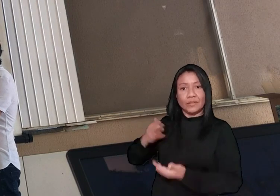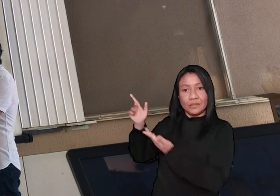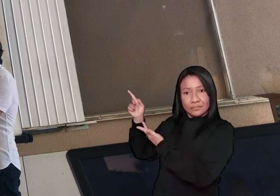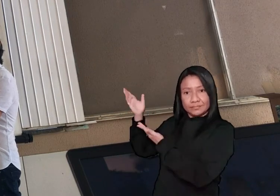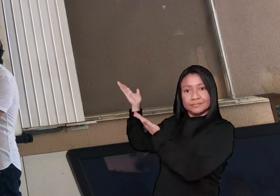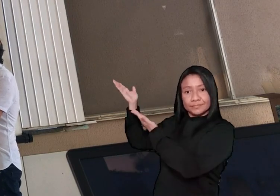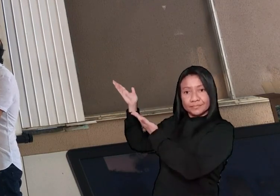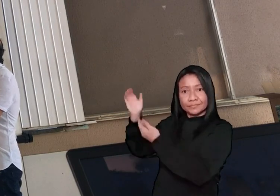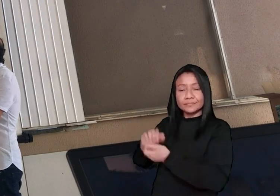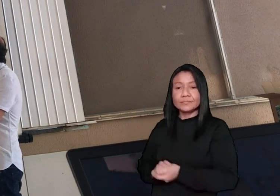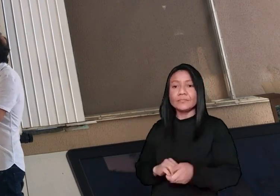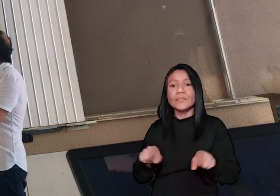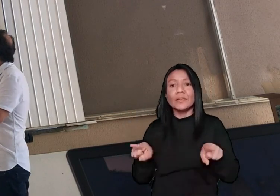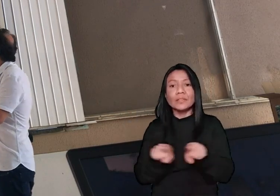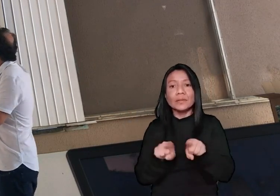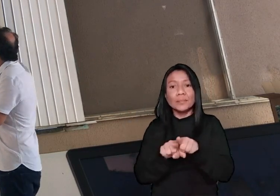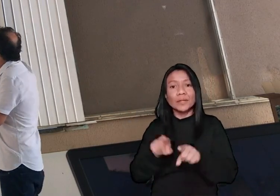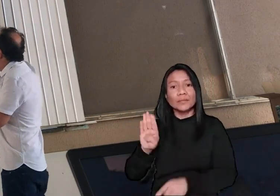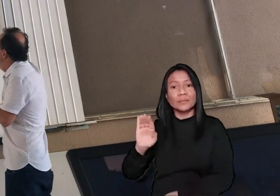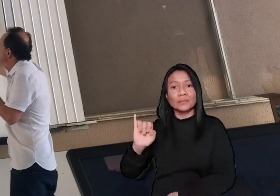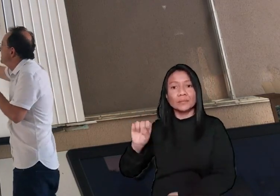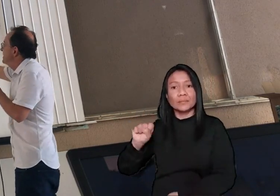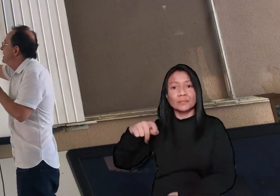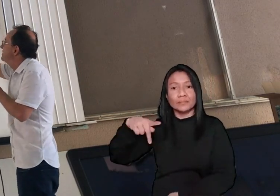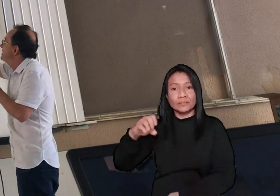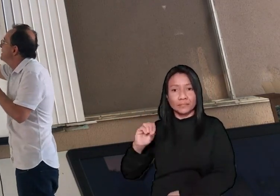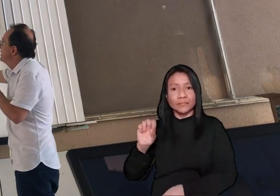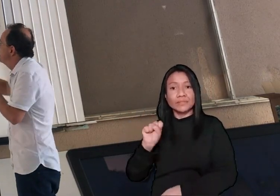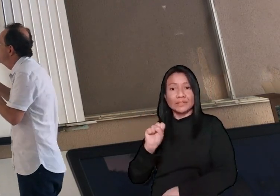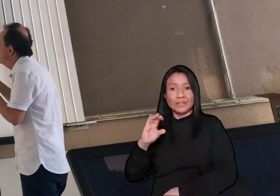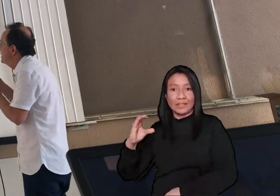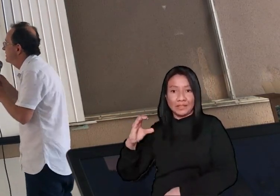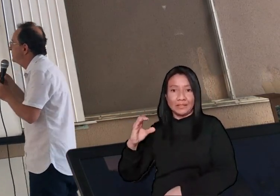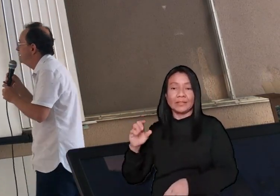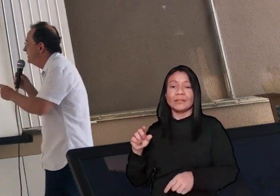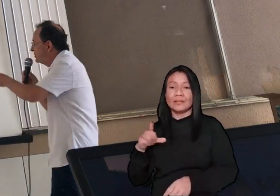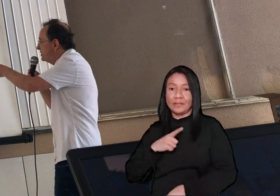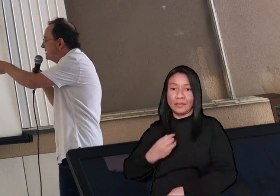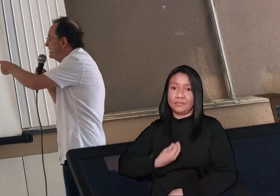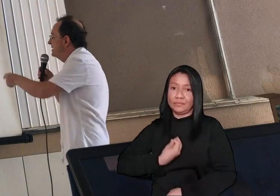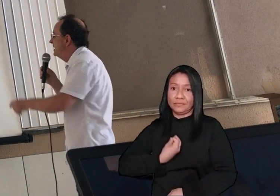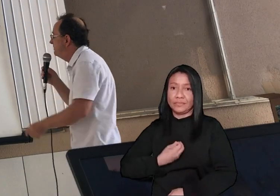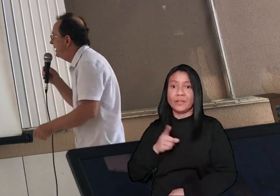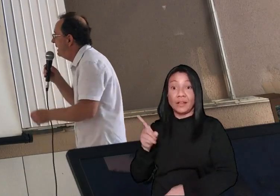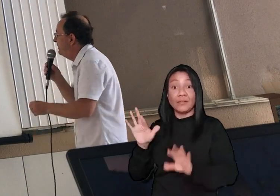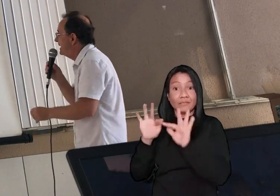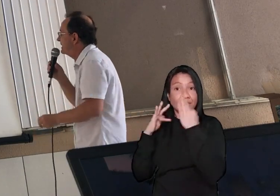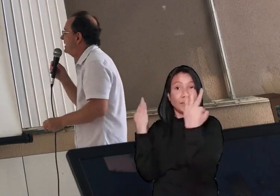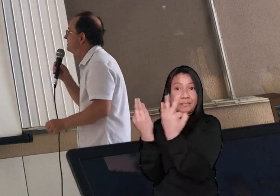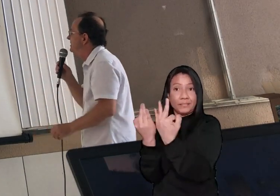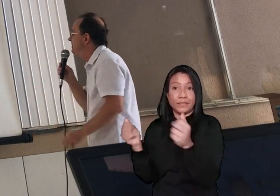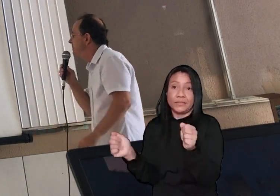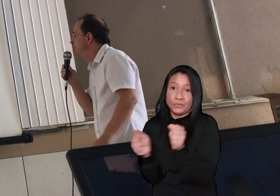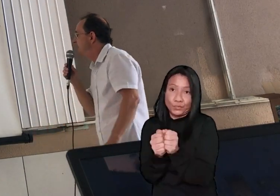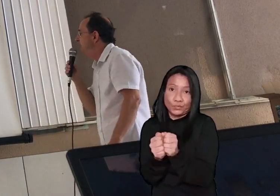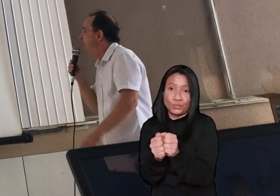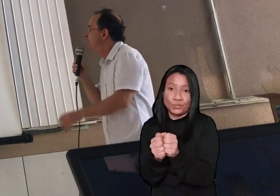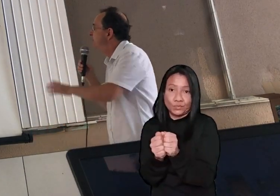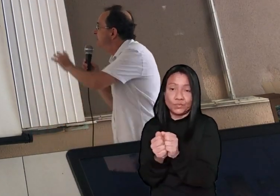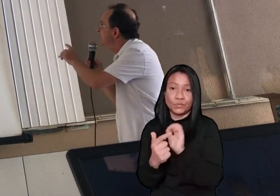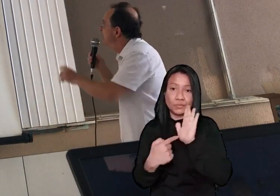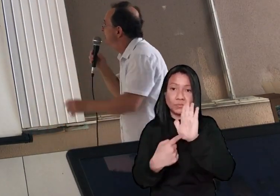Santa Catarina de Lages está aqui com ele, com a família, tá? A família Schmidt, Maratá,